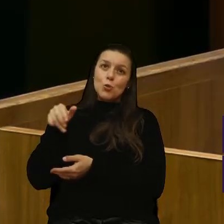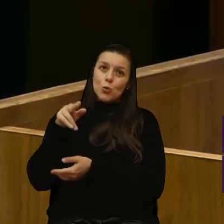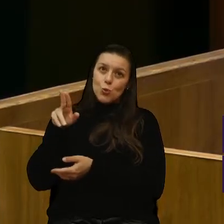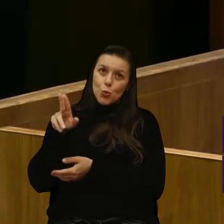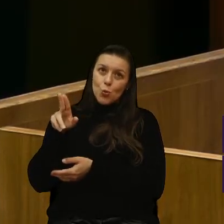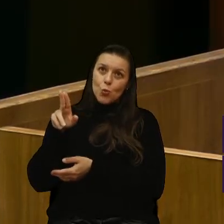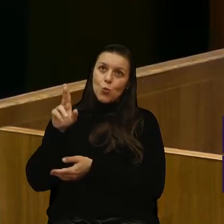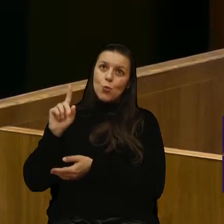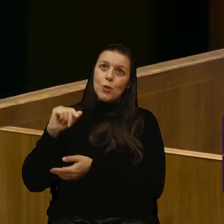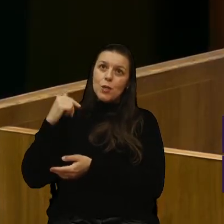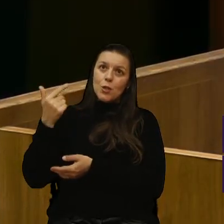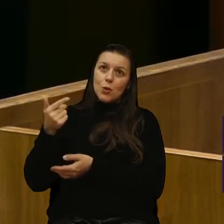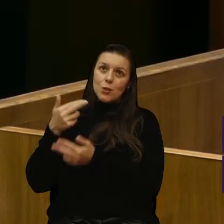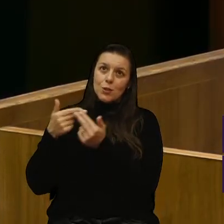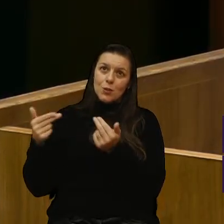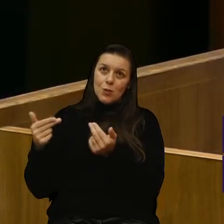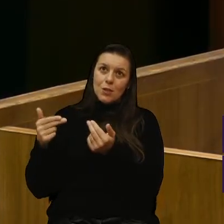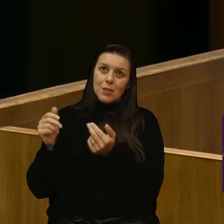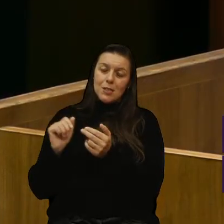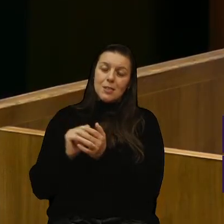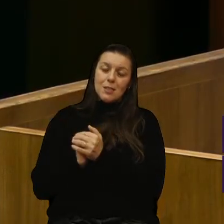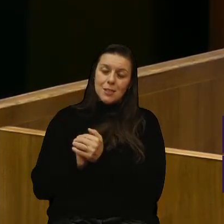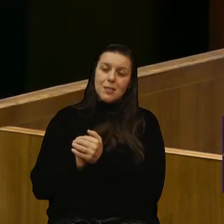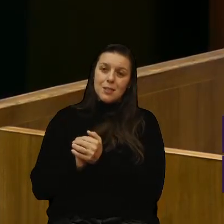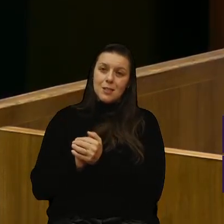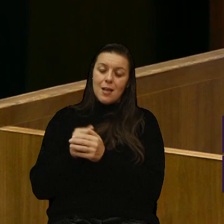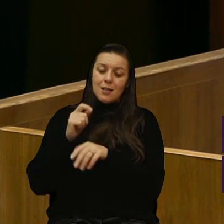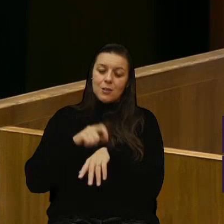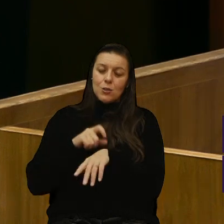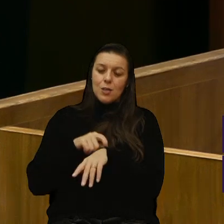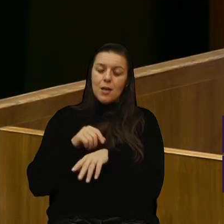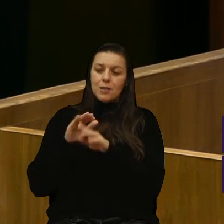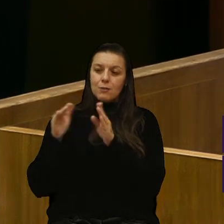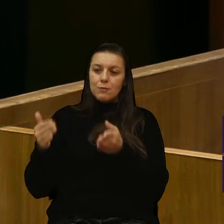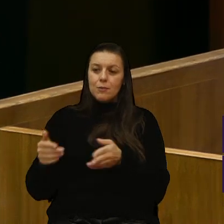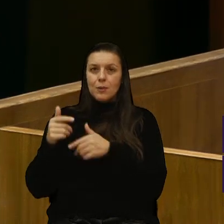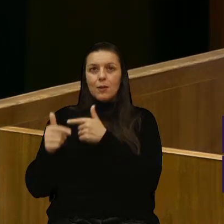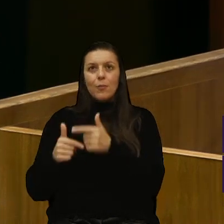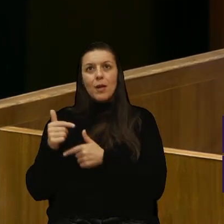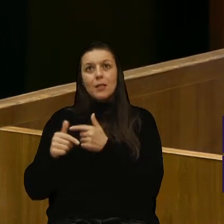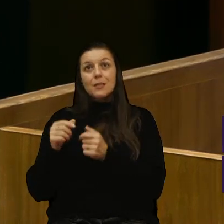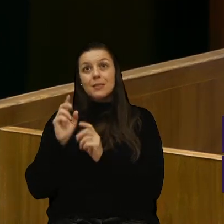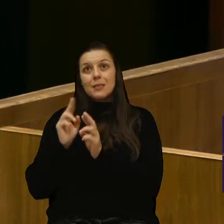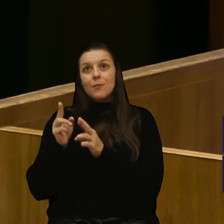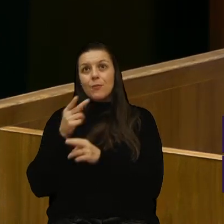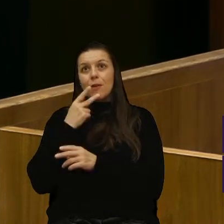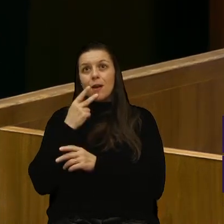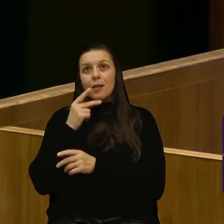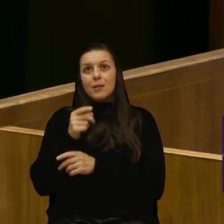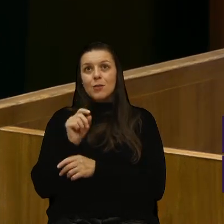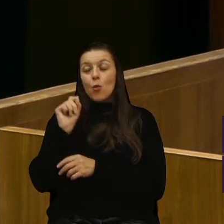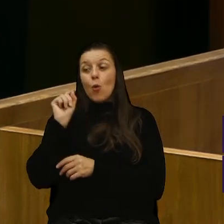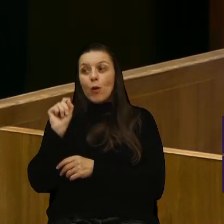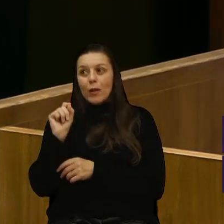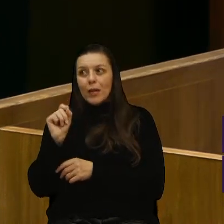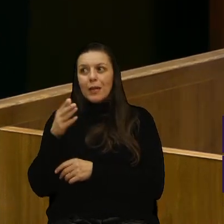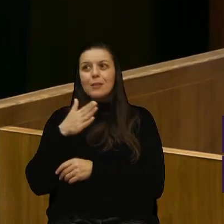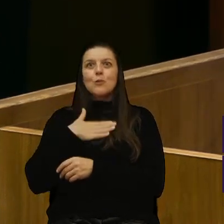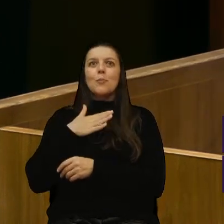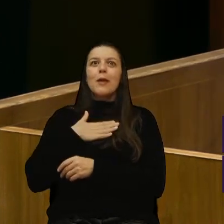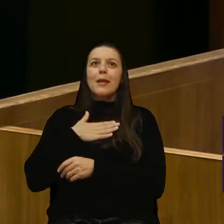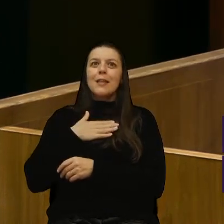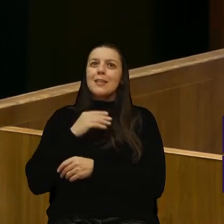estão porque estão nos seus postos de trabalho nesse horário. Eu sempre digo para elas, o que seria de mim